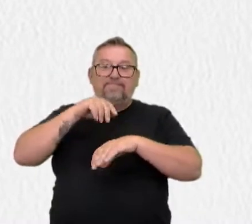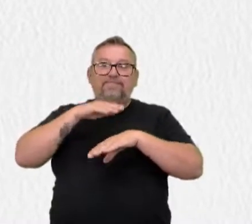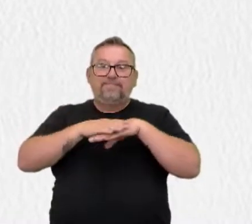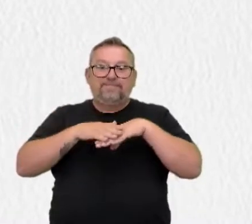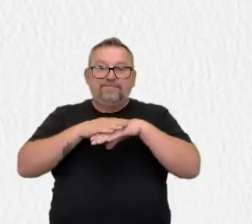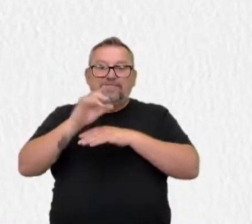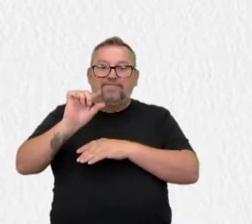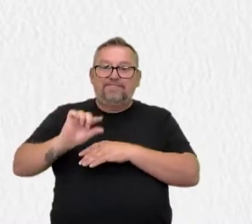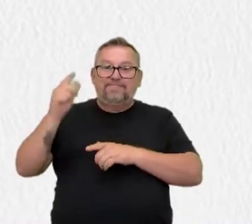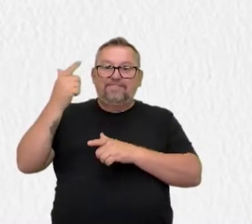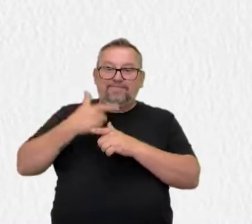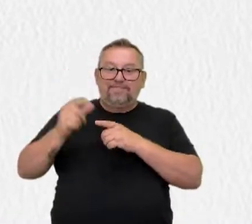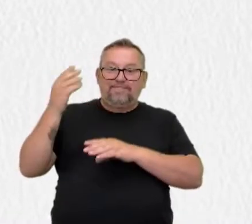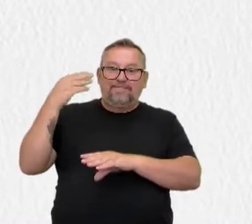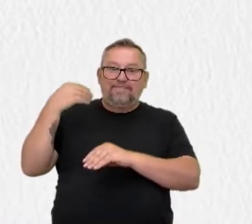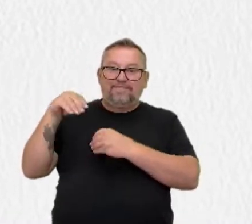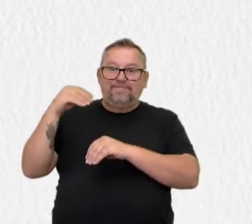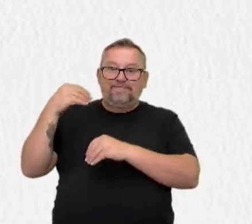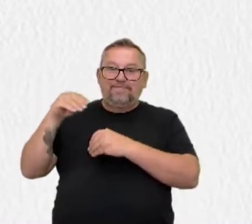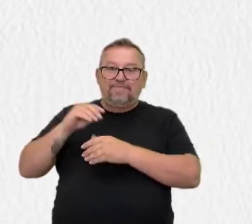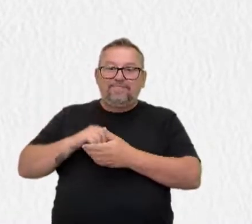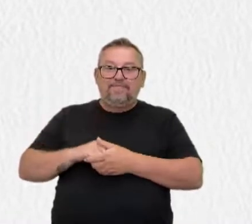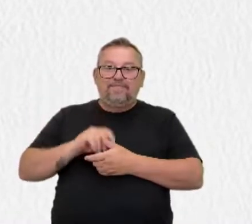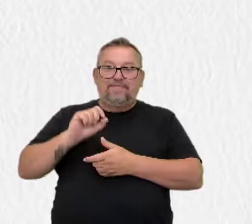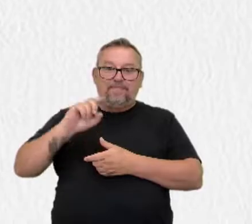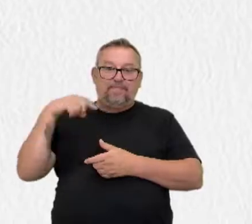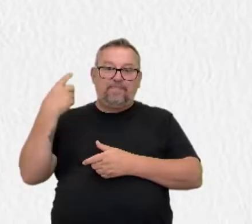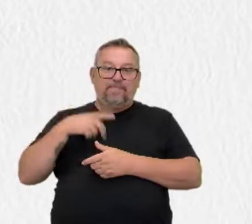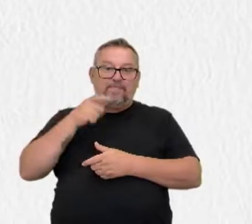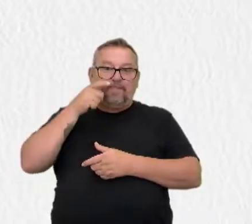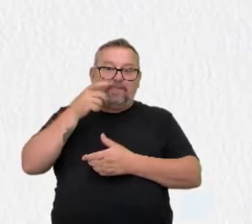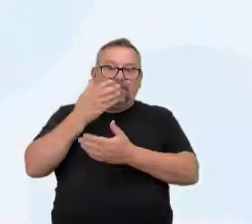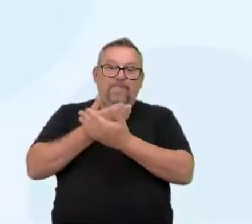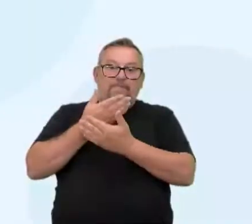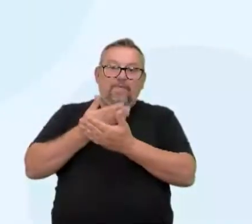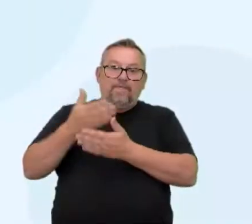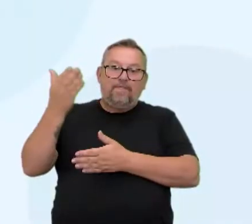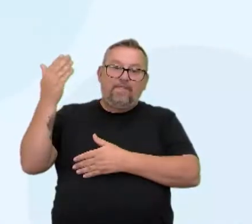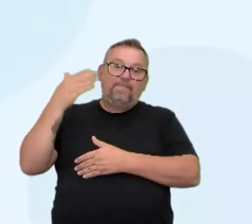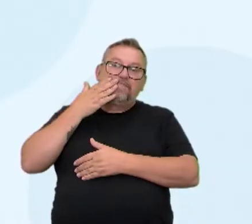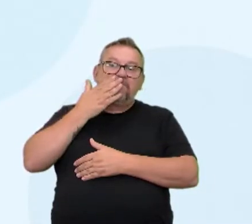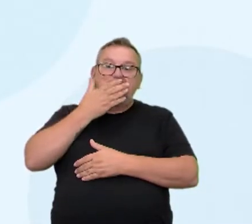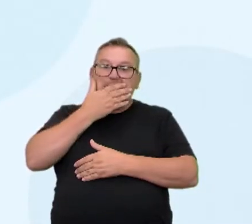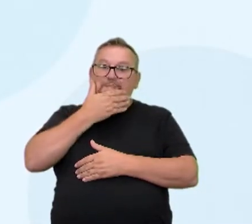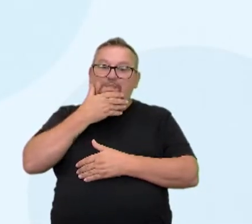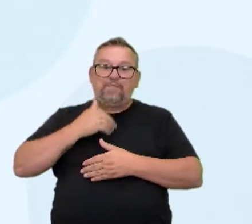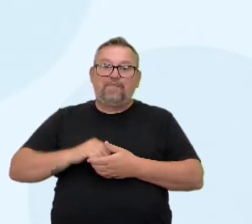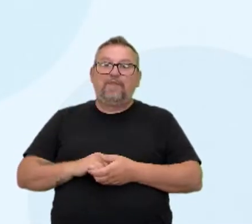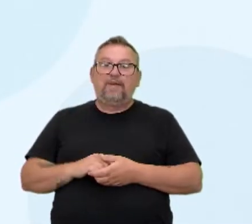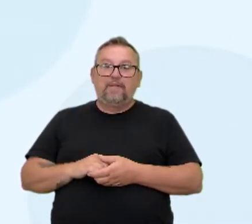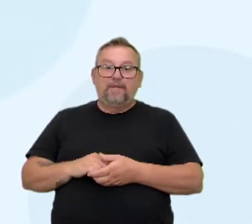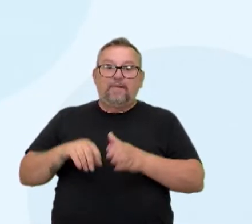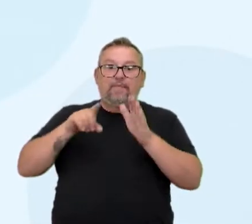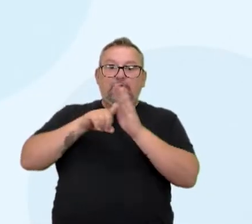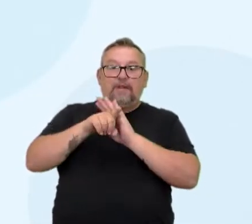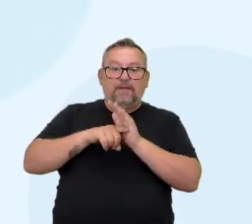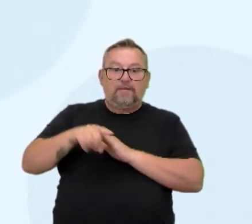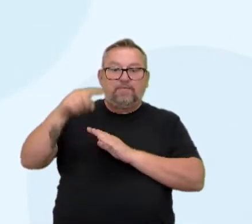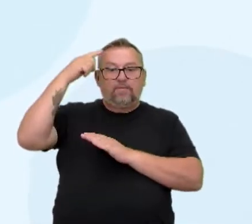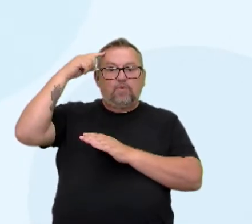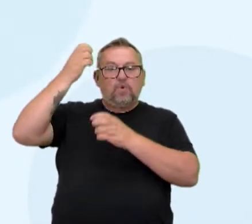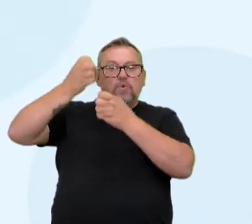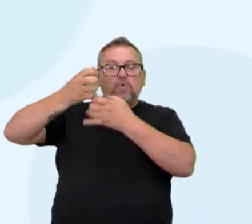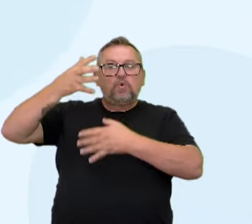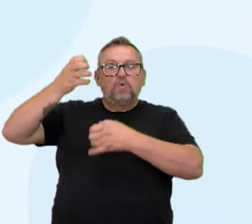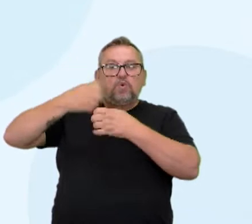um pouquinho sobre o meme, tá certo, gente? E o que nós vimos na aula anterior? Pro Fernanda, você pode falar pra gente? Nós pesquisamos e refletimos sobre